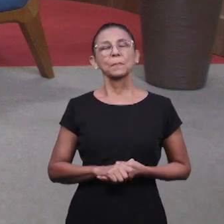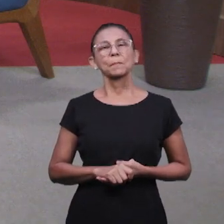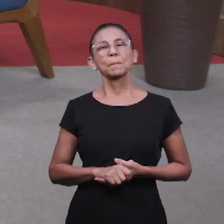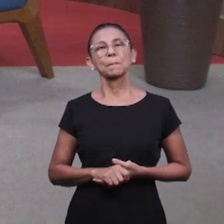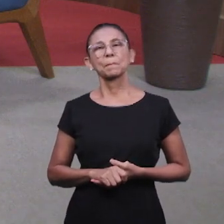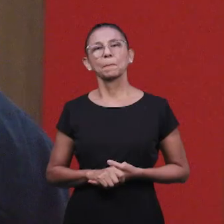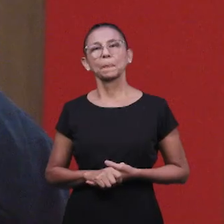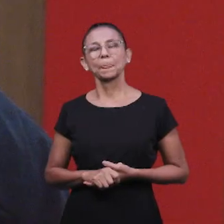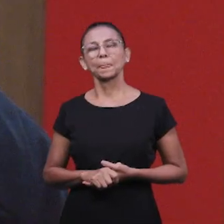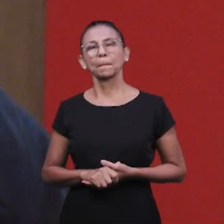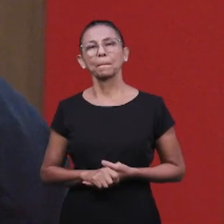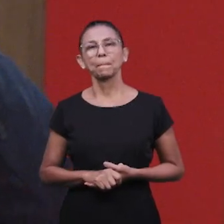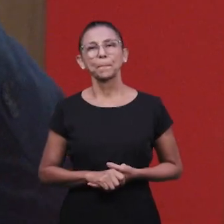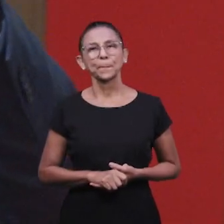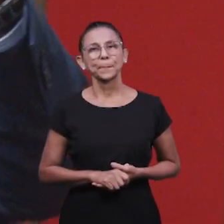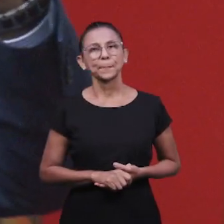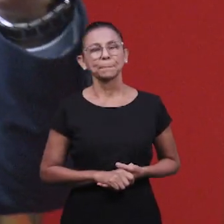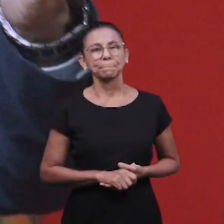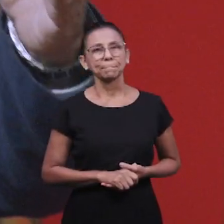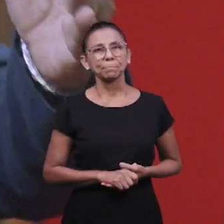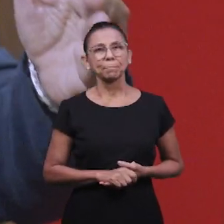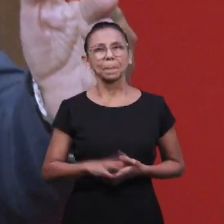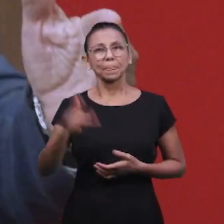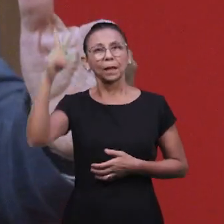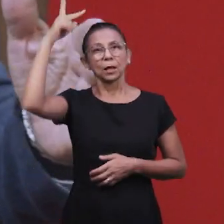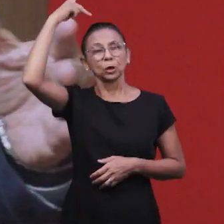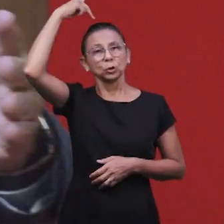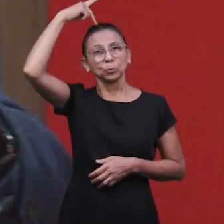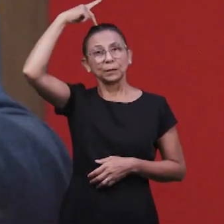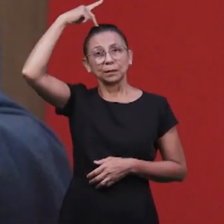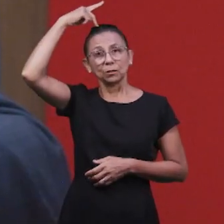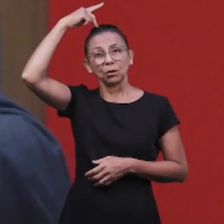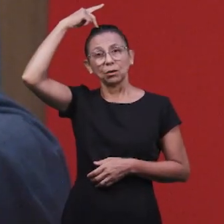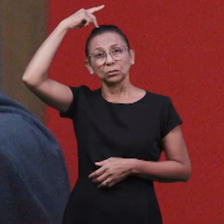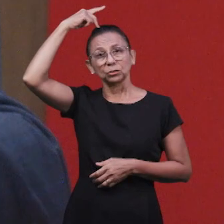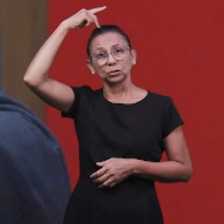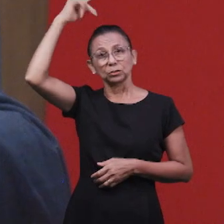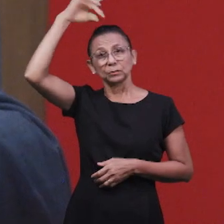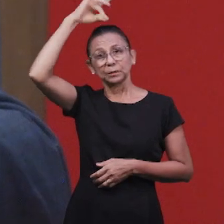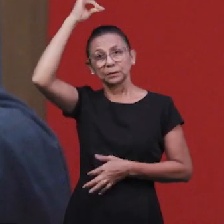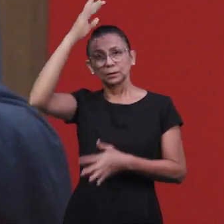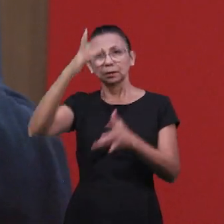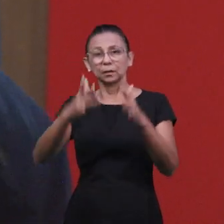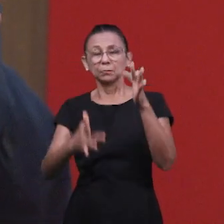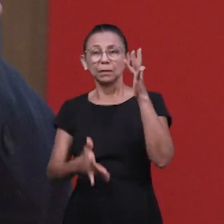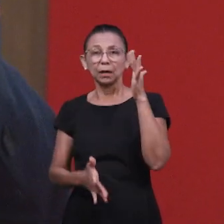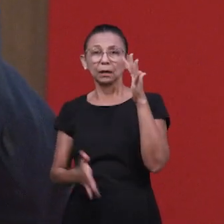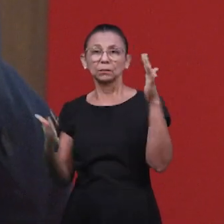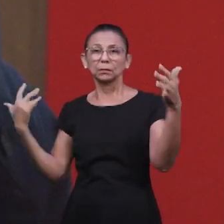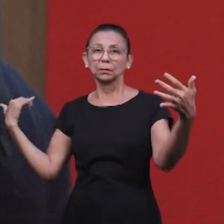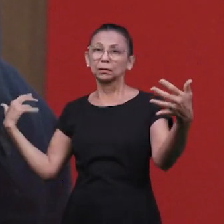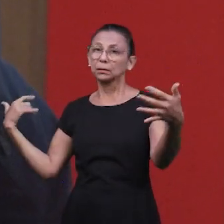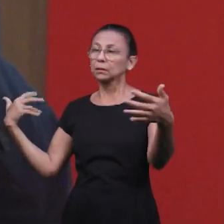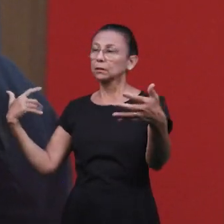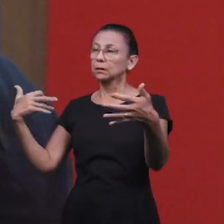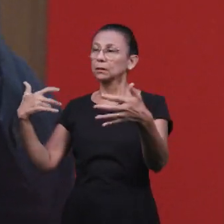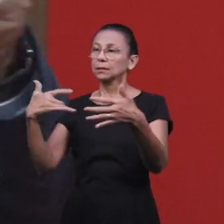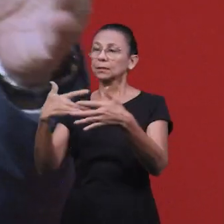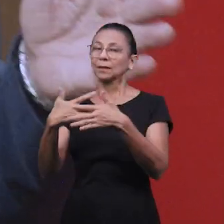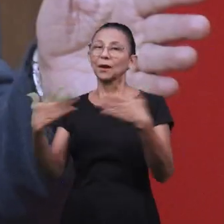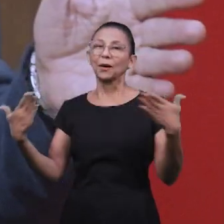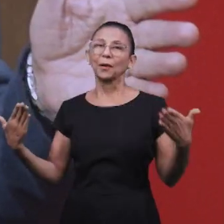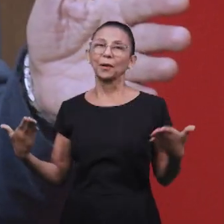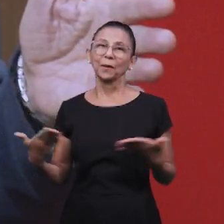O Espírito Santo que foi derramado sobre a igreja no Pentecostes, ele não mudou, ele é o mesmo. Nós